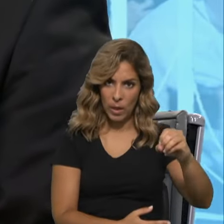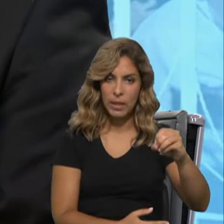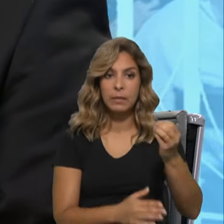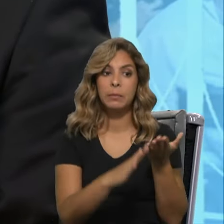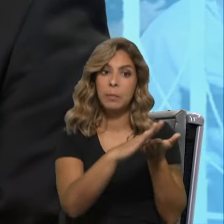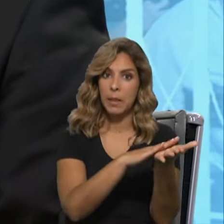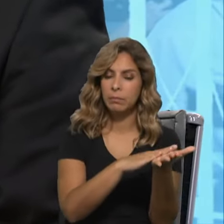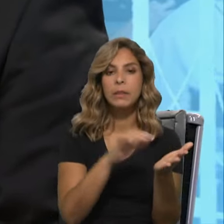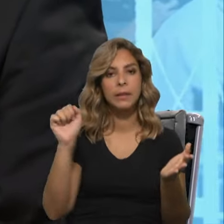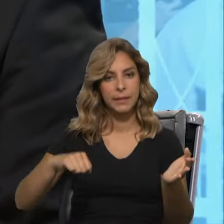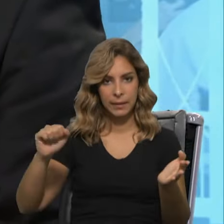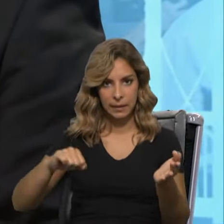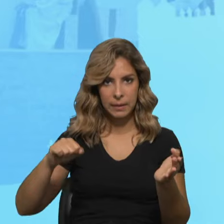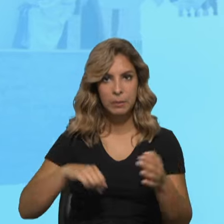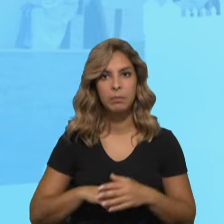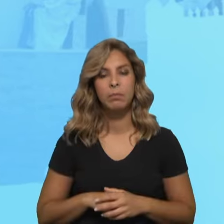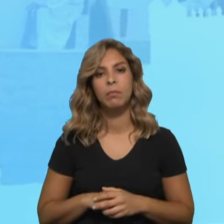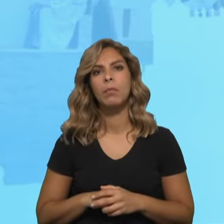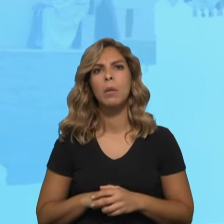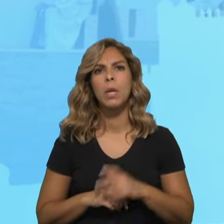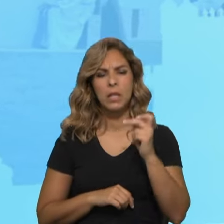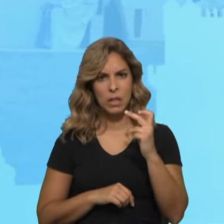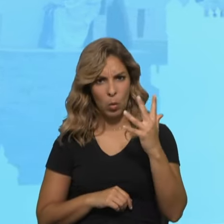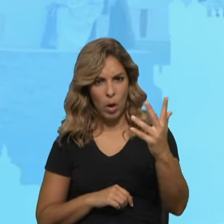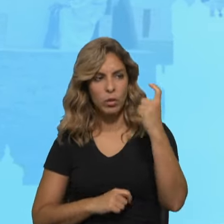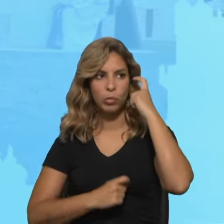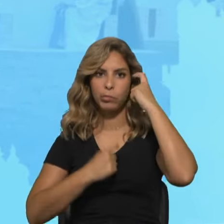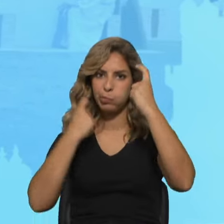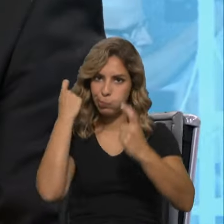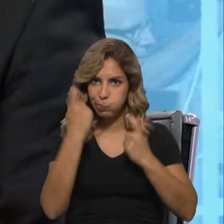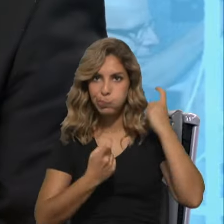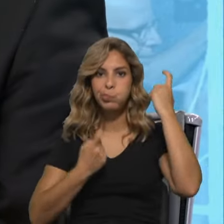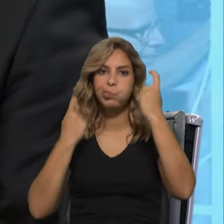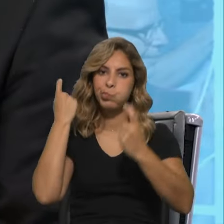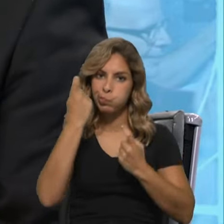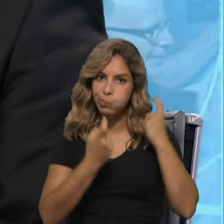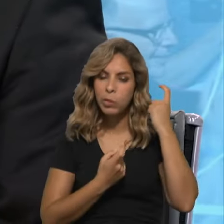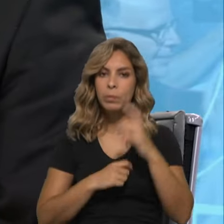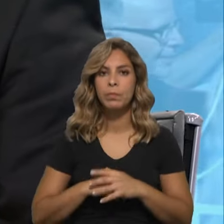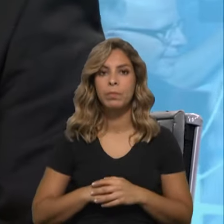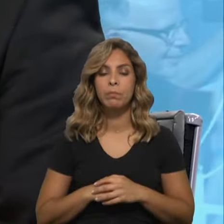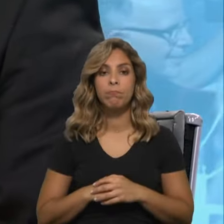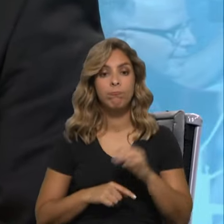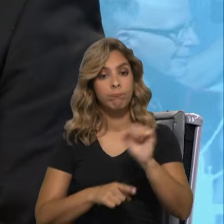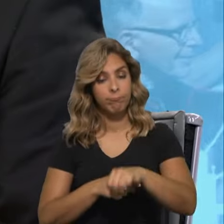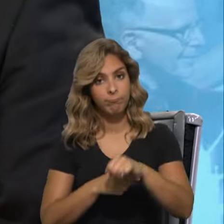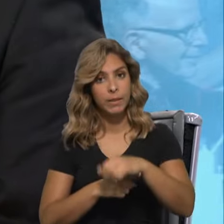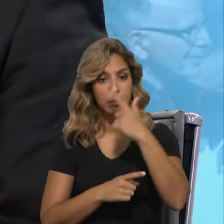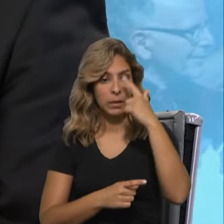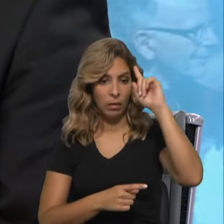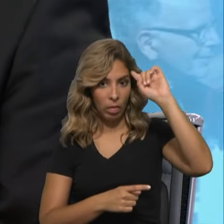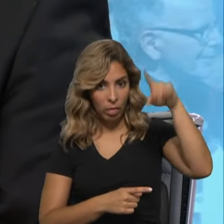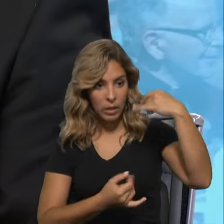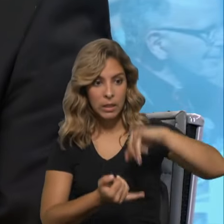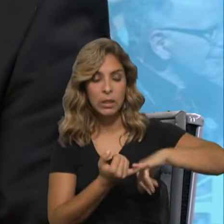Sim, depois tem este período de discernimento de 5 anos, antes Sim, onde os candidatos tomam conhecimento da associação, de todos